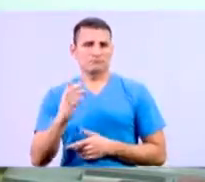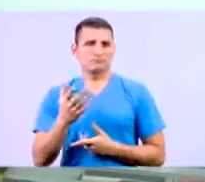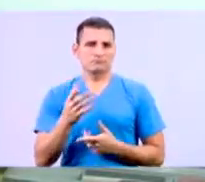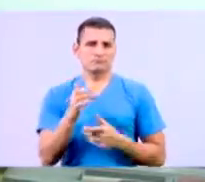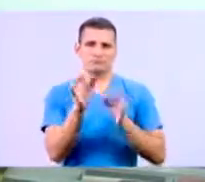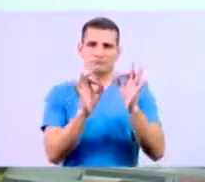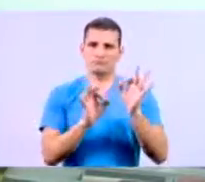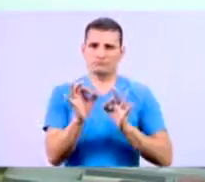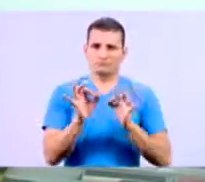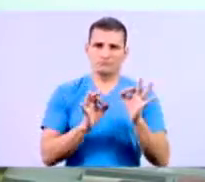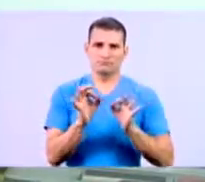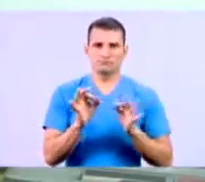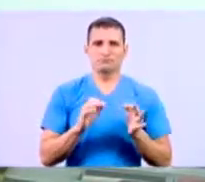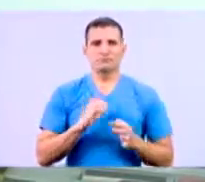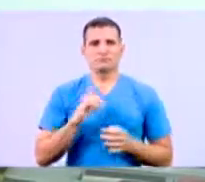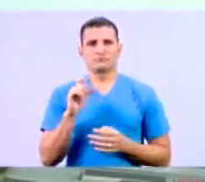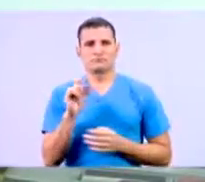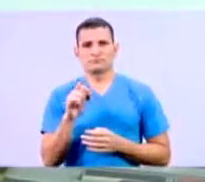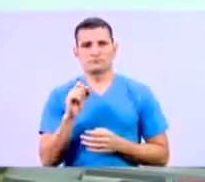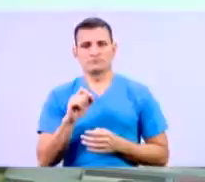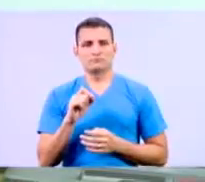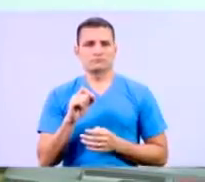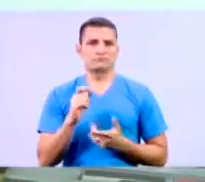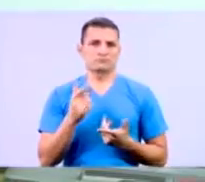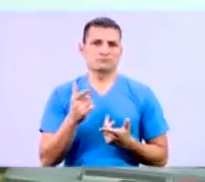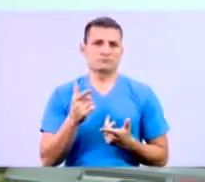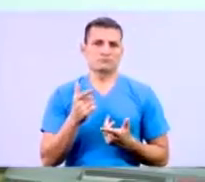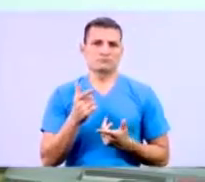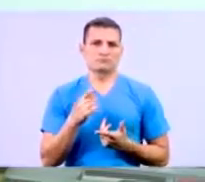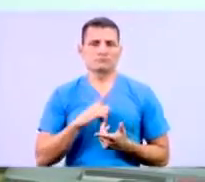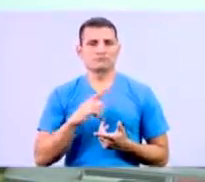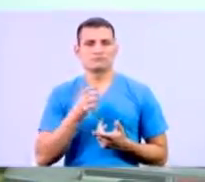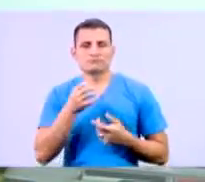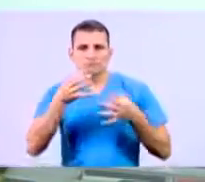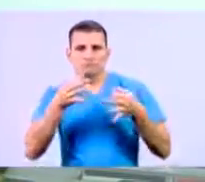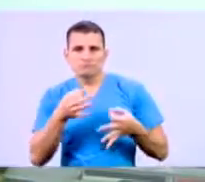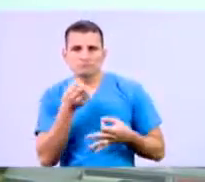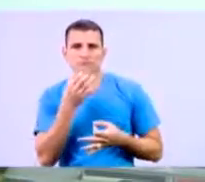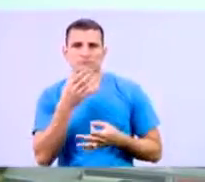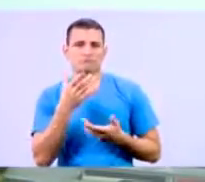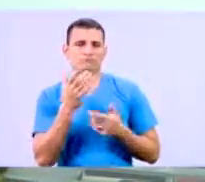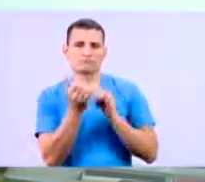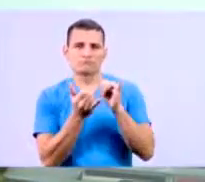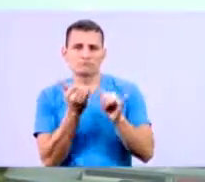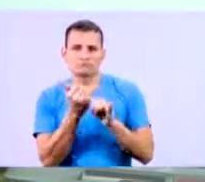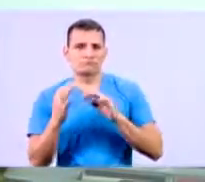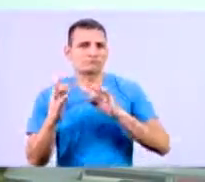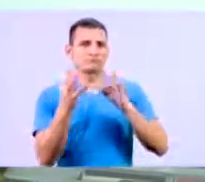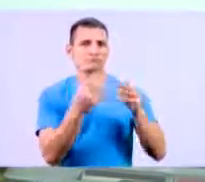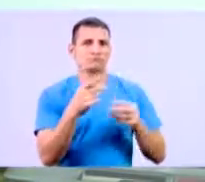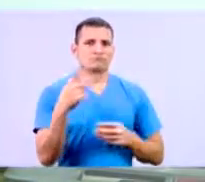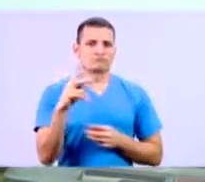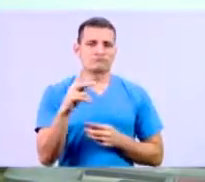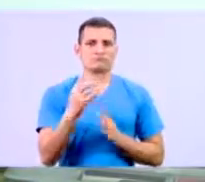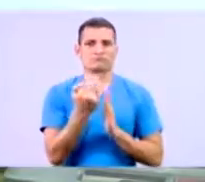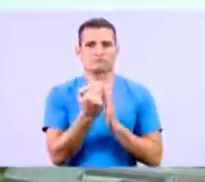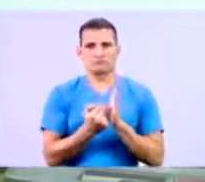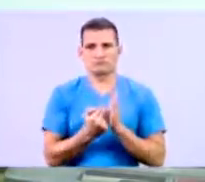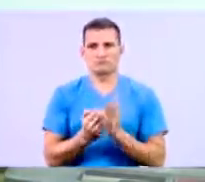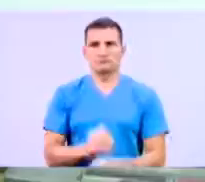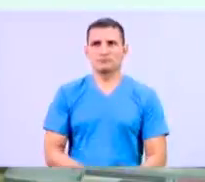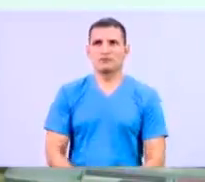organiza, né, para que haja o quê? Que haja funcionalidade, funcione adequadamente em toda a internet, ok?